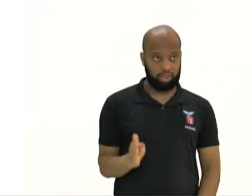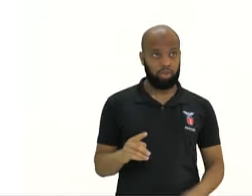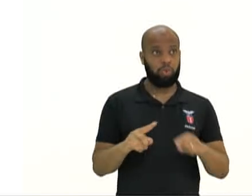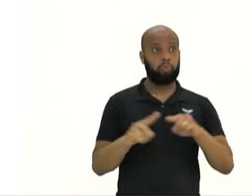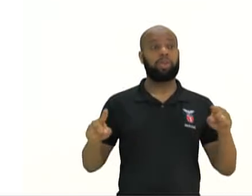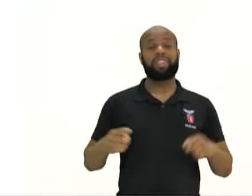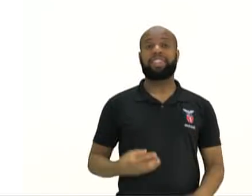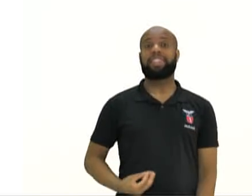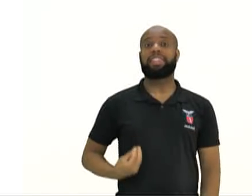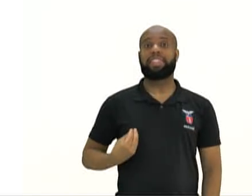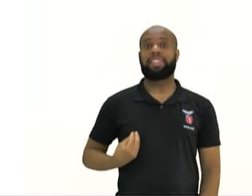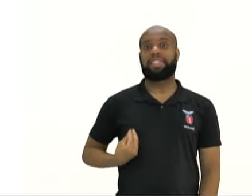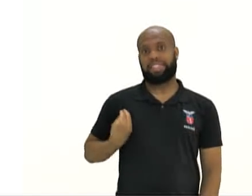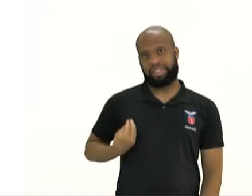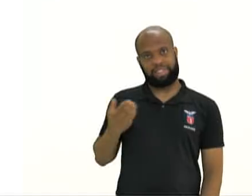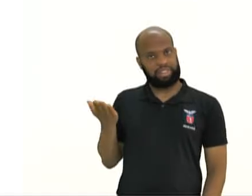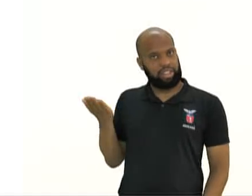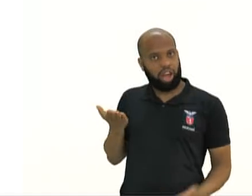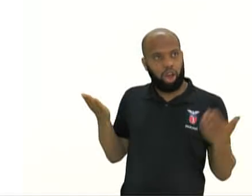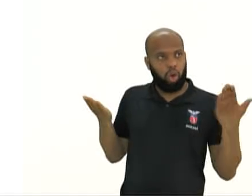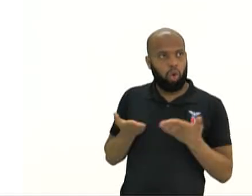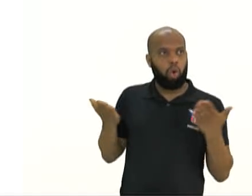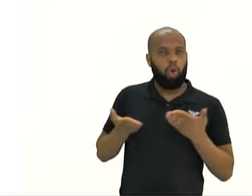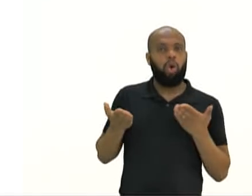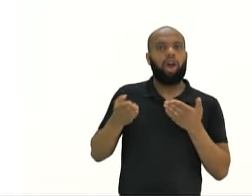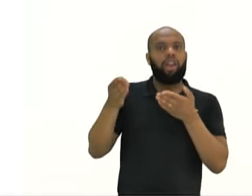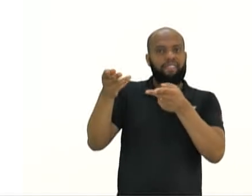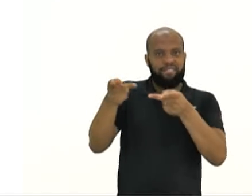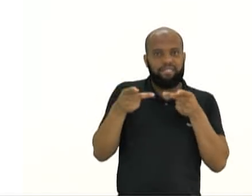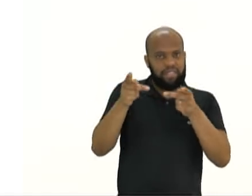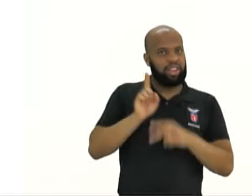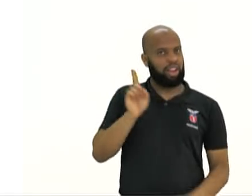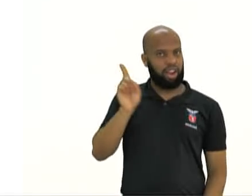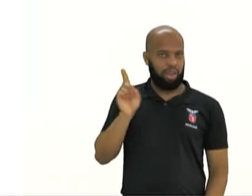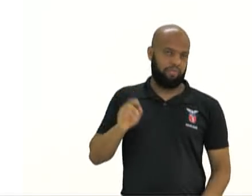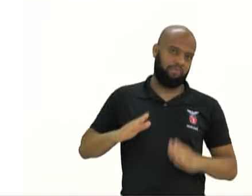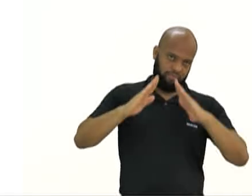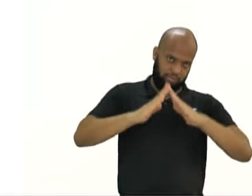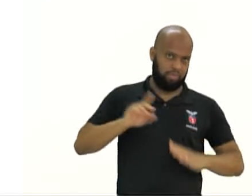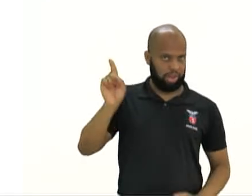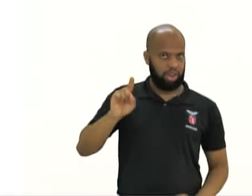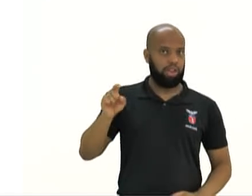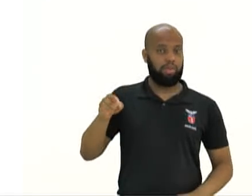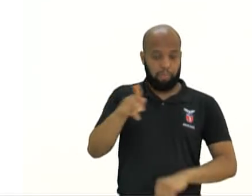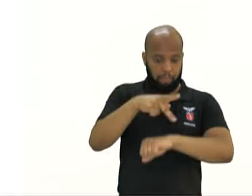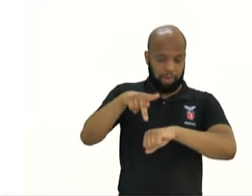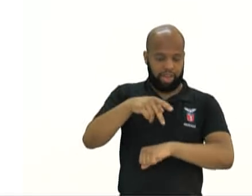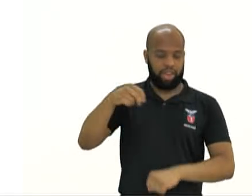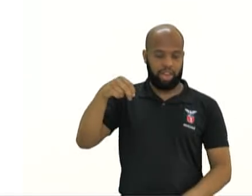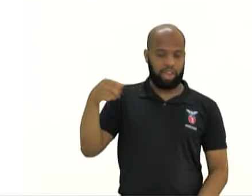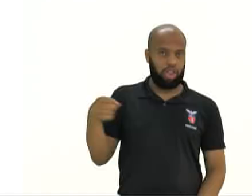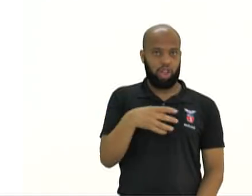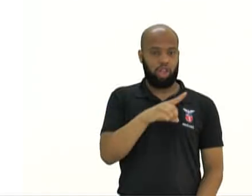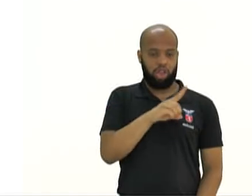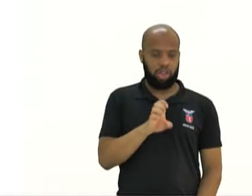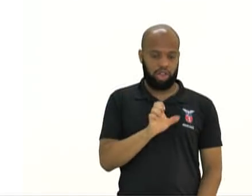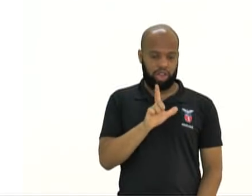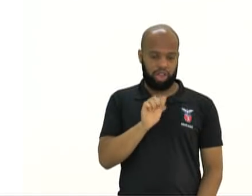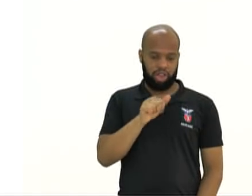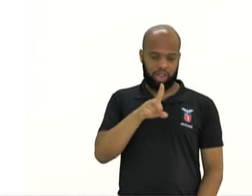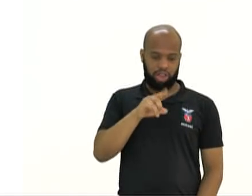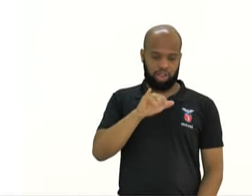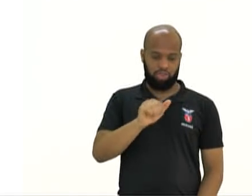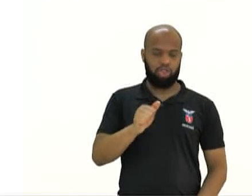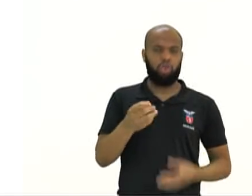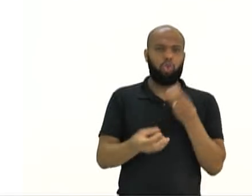que estava em visita à Nova Zelândia, morador da Nova Zelândia, e fez um relato aqui de como ocorreu